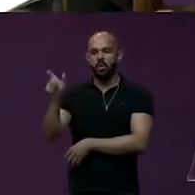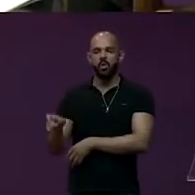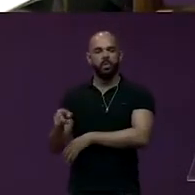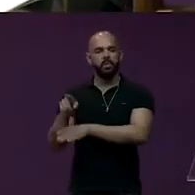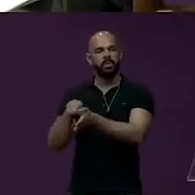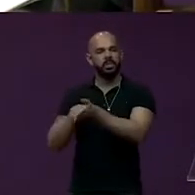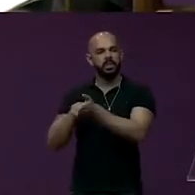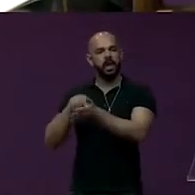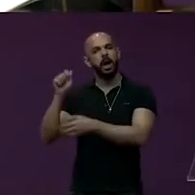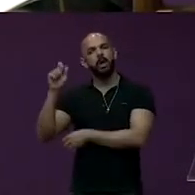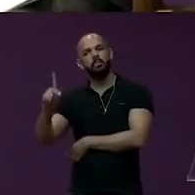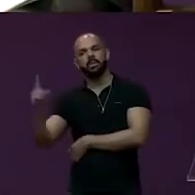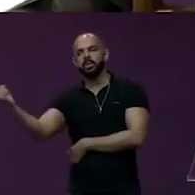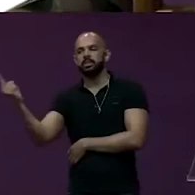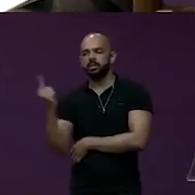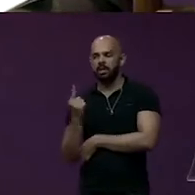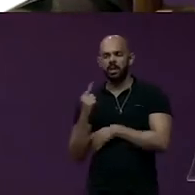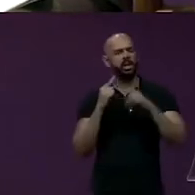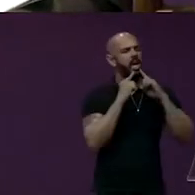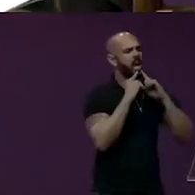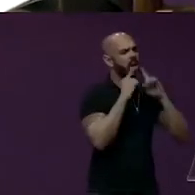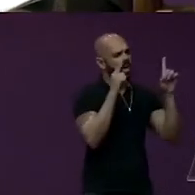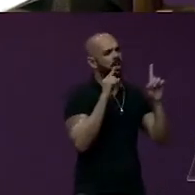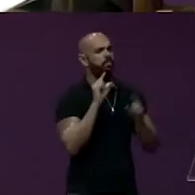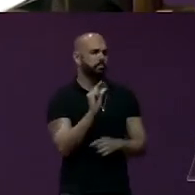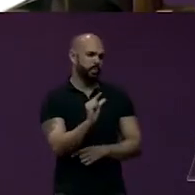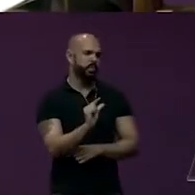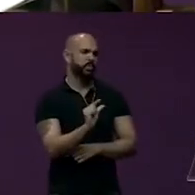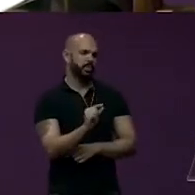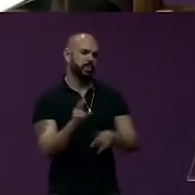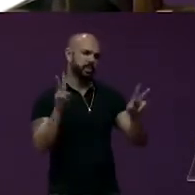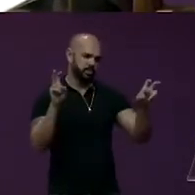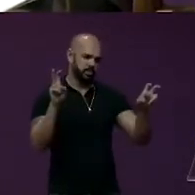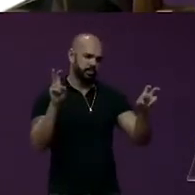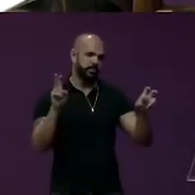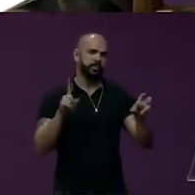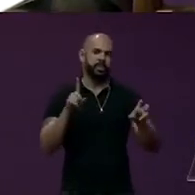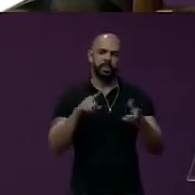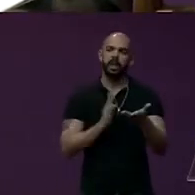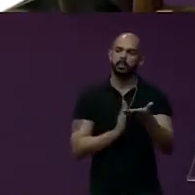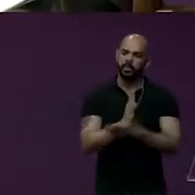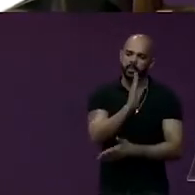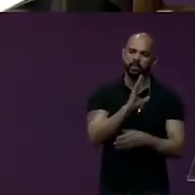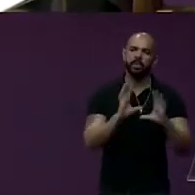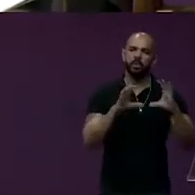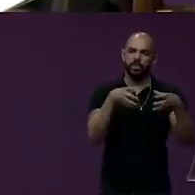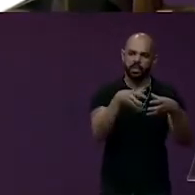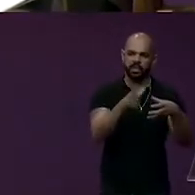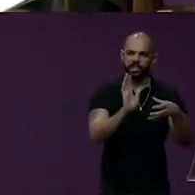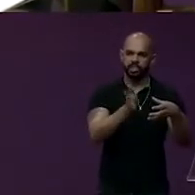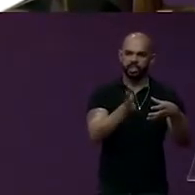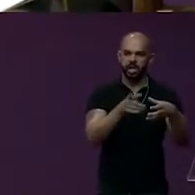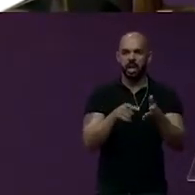outros profissionais aposentados, que se queixam um pouco dessa situação. Então, isso foi aprovado no Conselho, está sendo